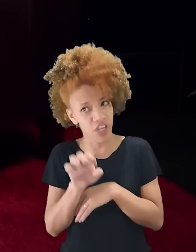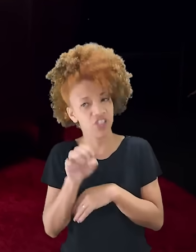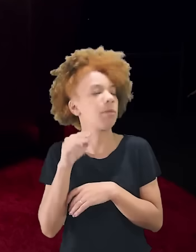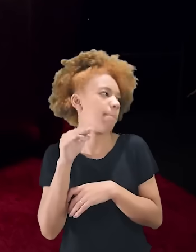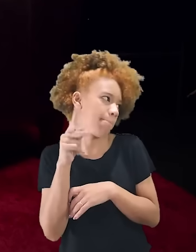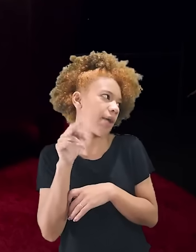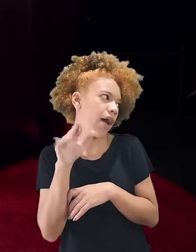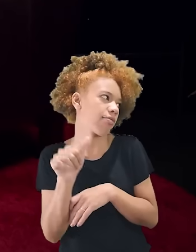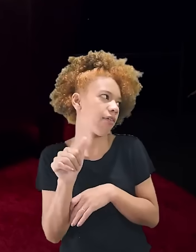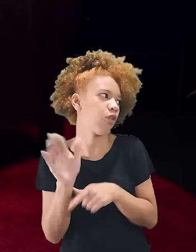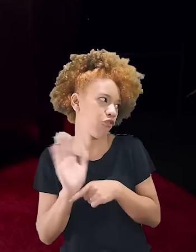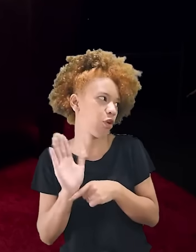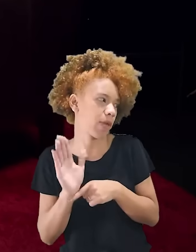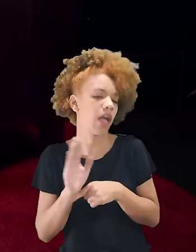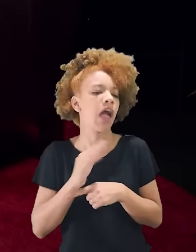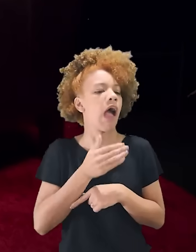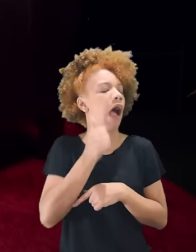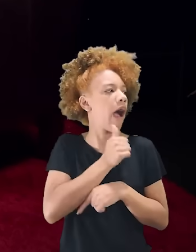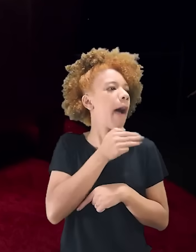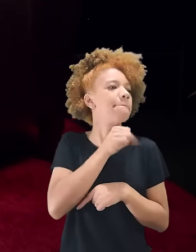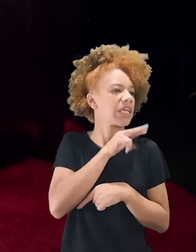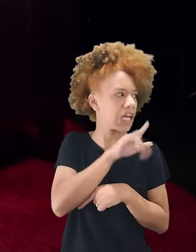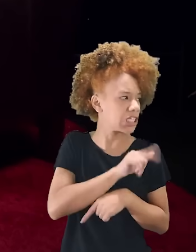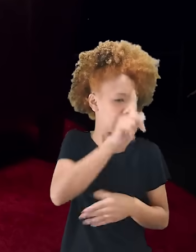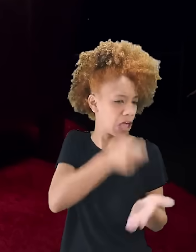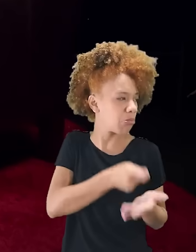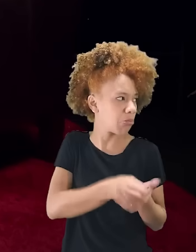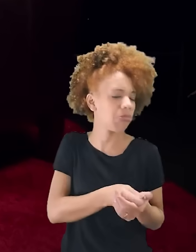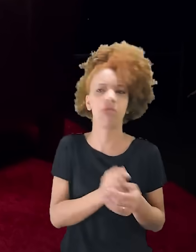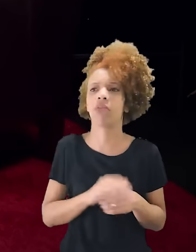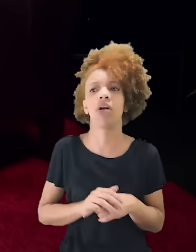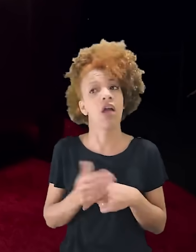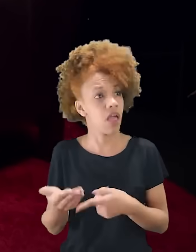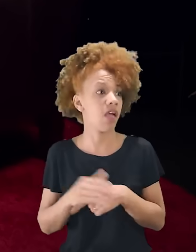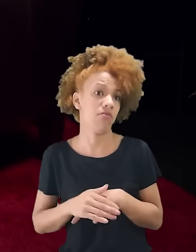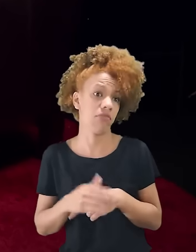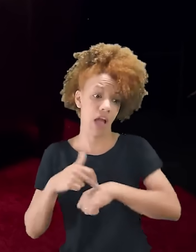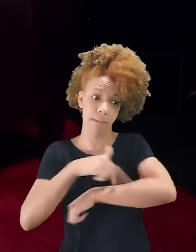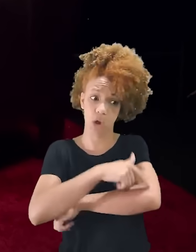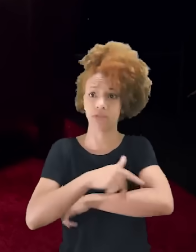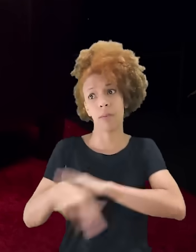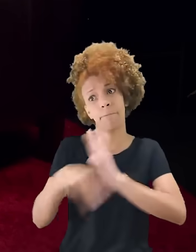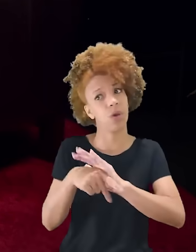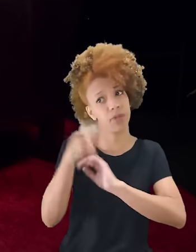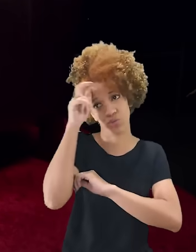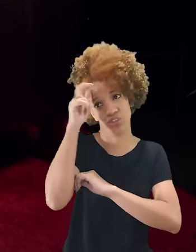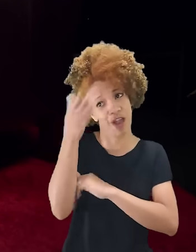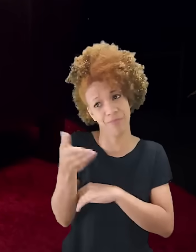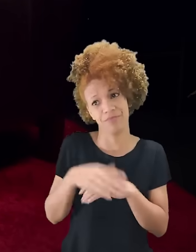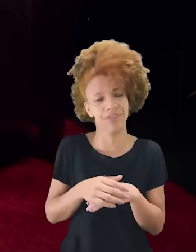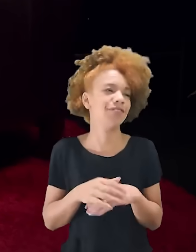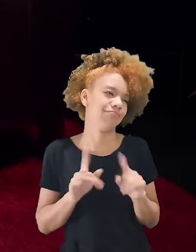lá que era chefe braba ela era a parada da moda ela que falava Achei que você seguia a moda do diabo porque Exatamente